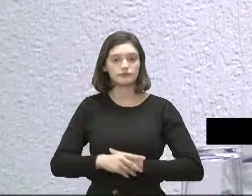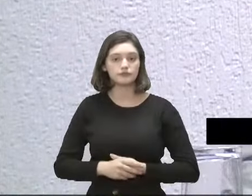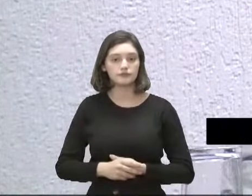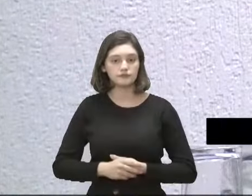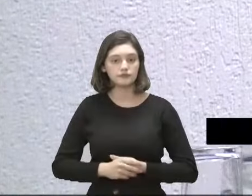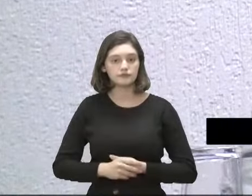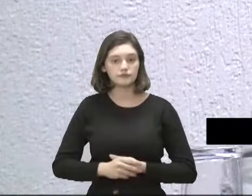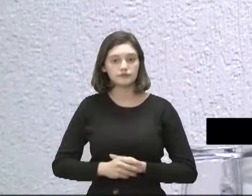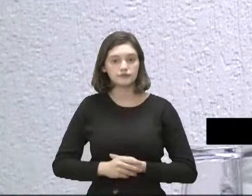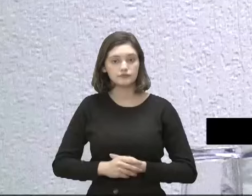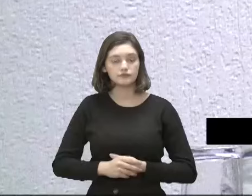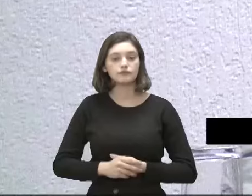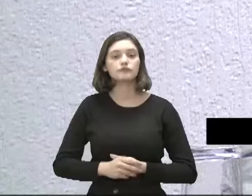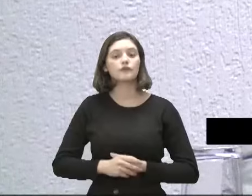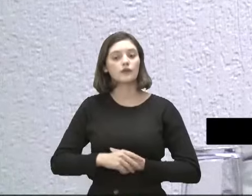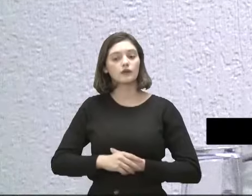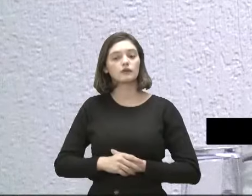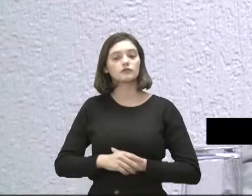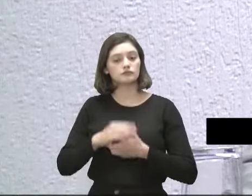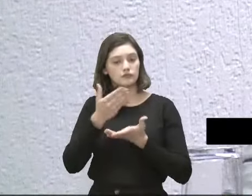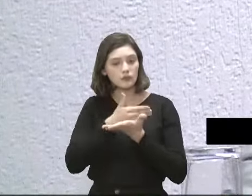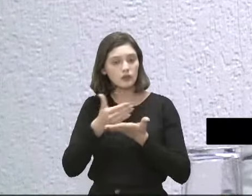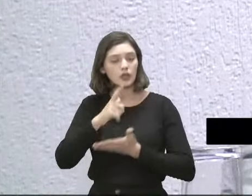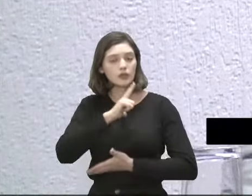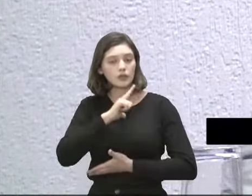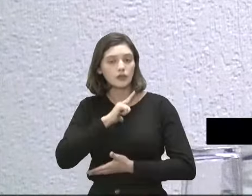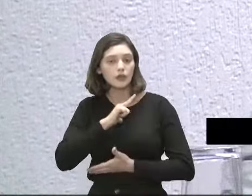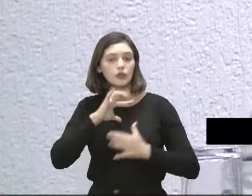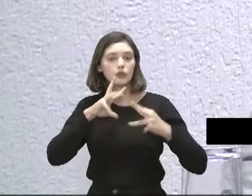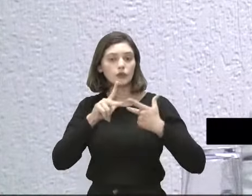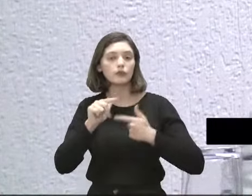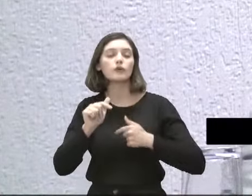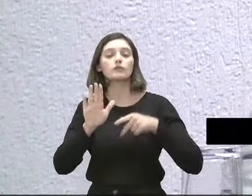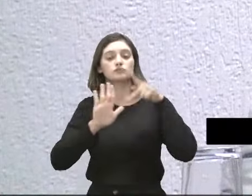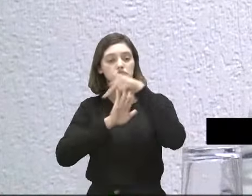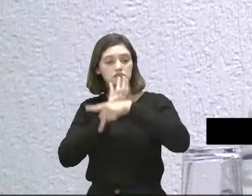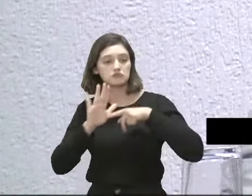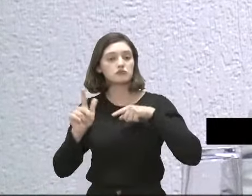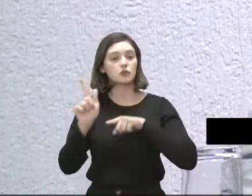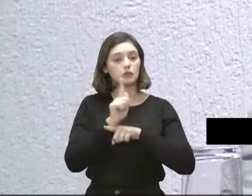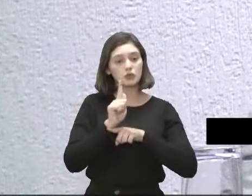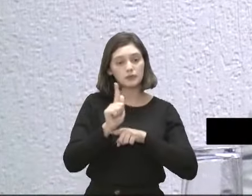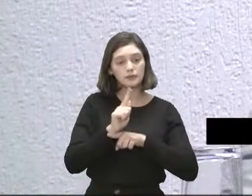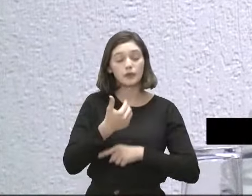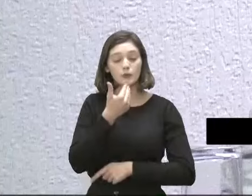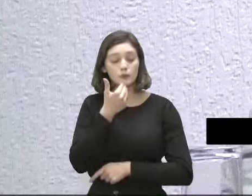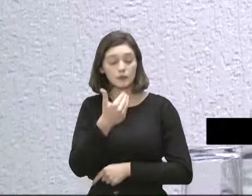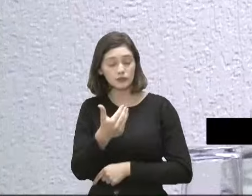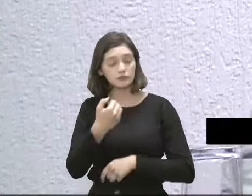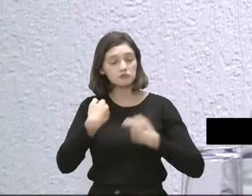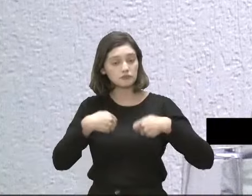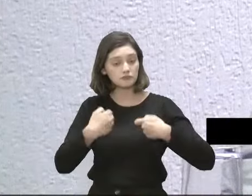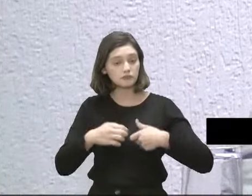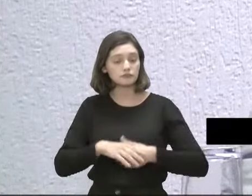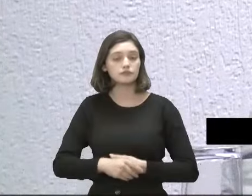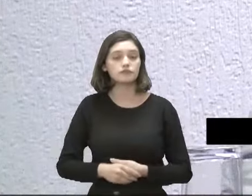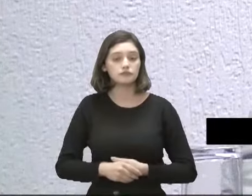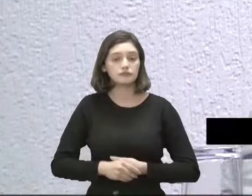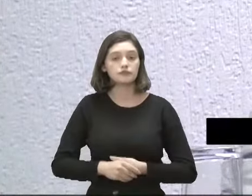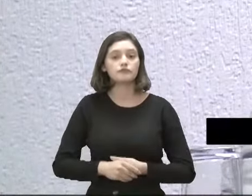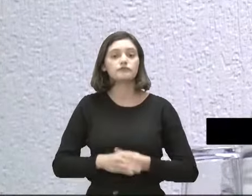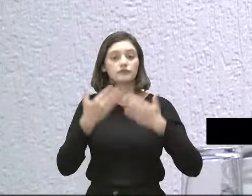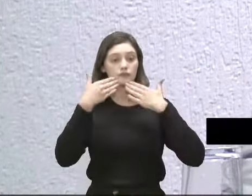está implementando, que é obter o Progestão. E um dos requisitos necessários é essa